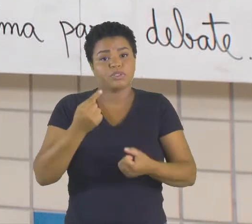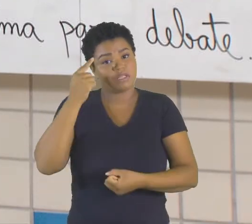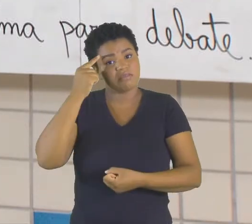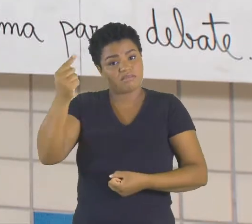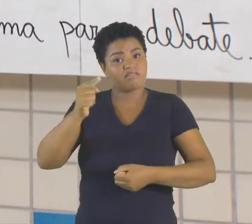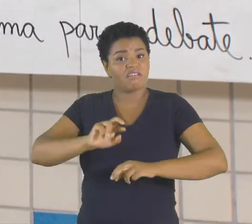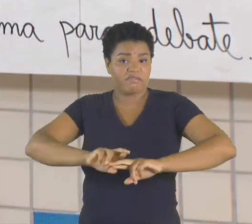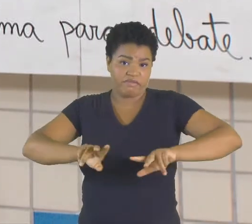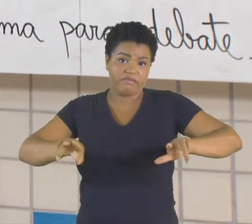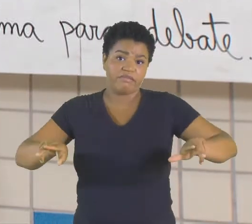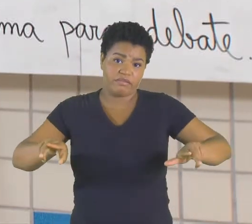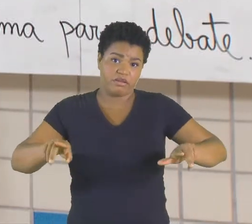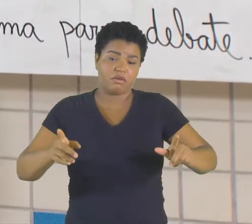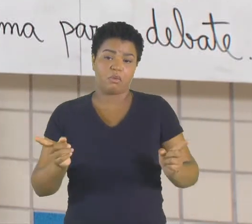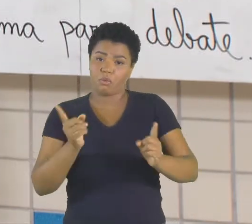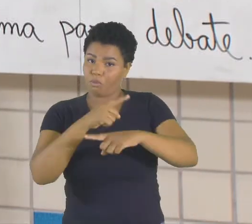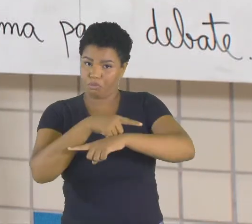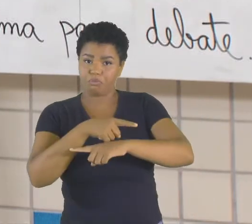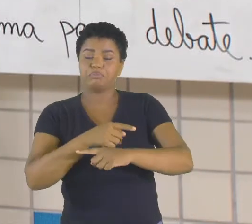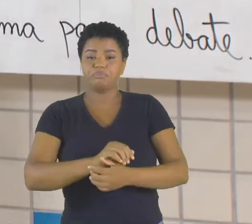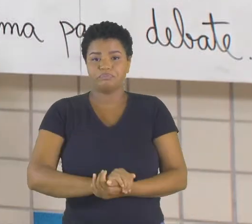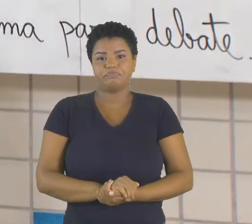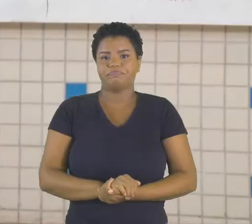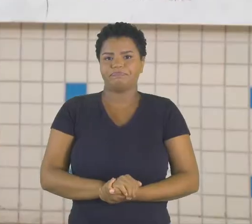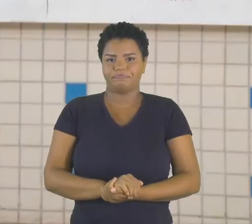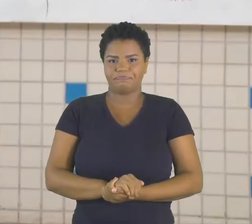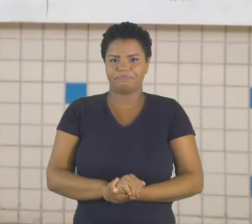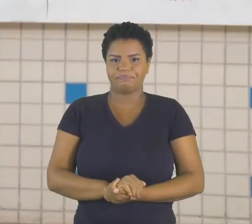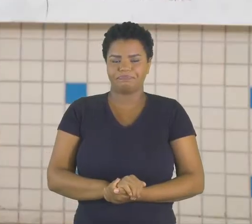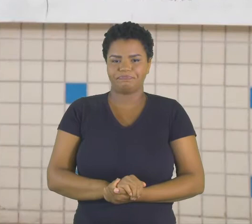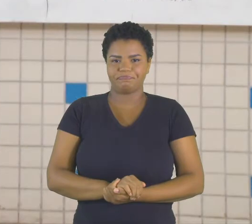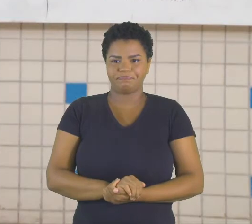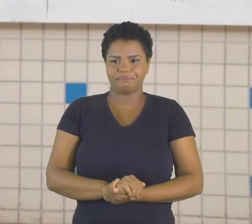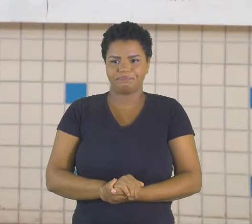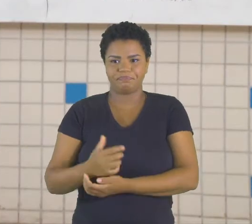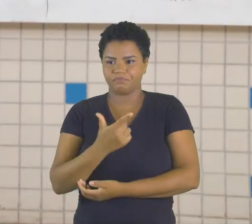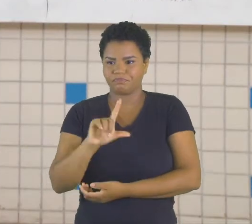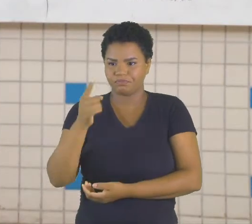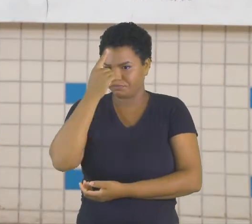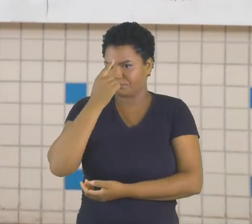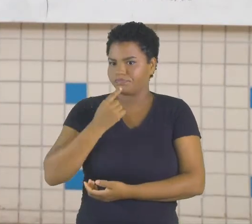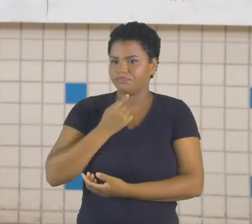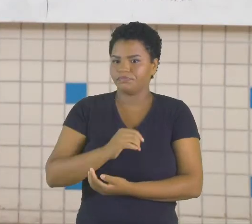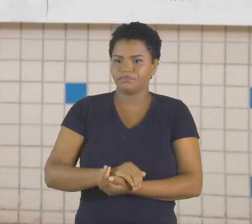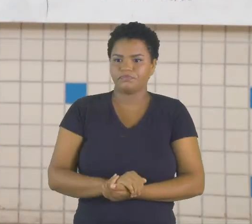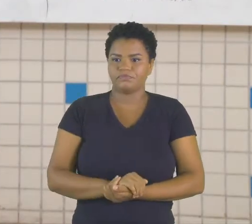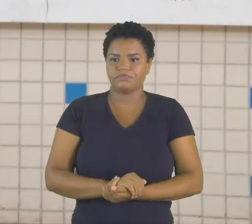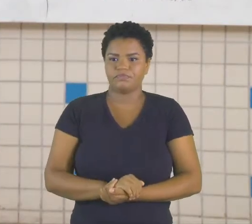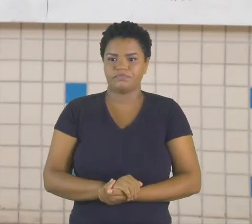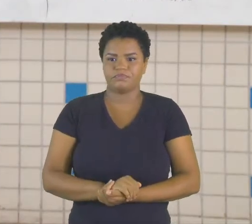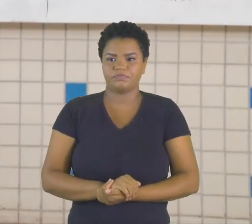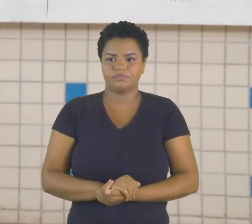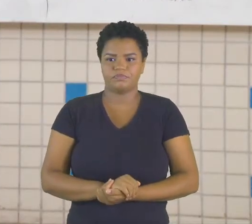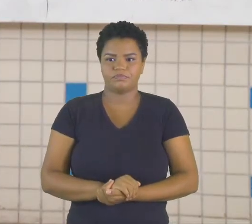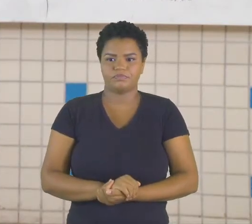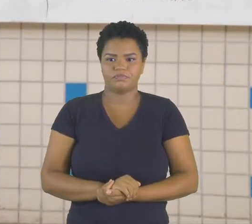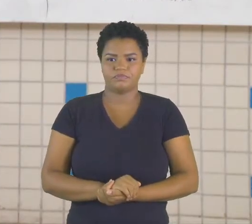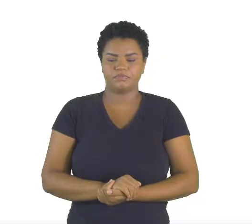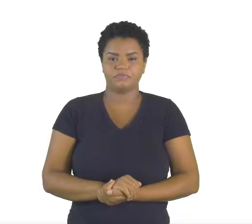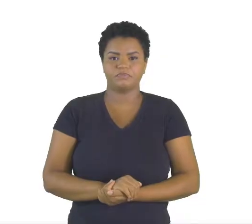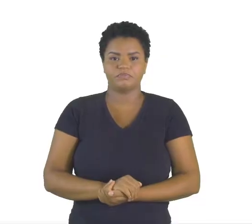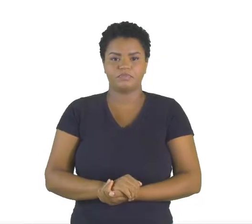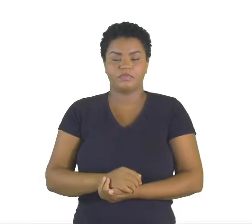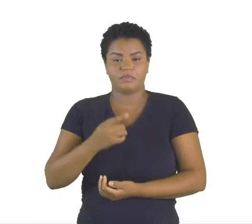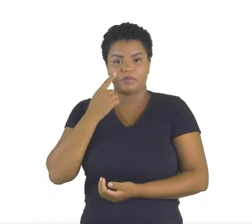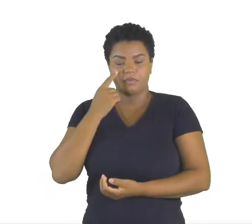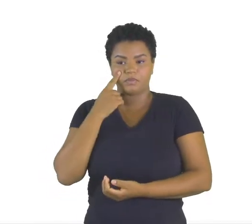diferentes, né, controvérsias. Olha aí a outra imagem. Vamos ver o que diz. Como o